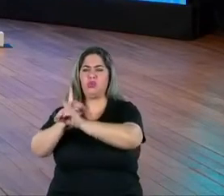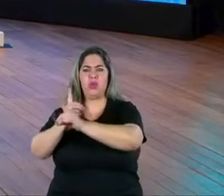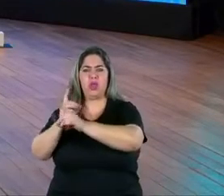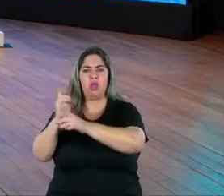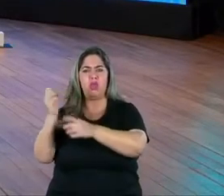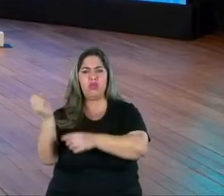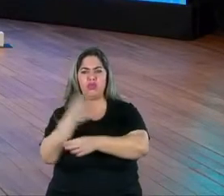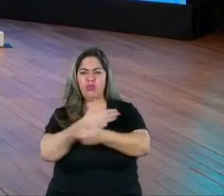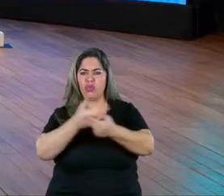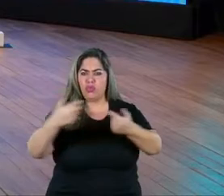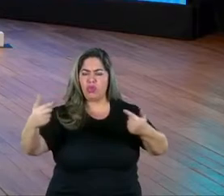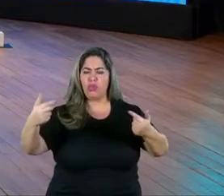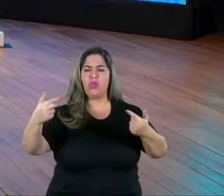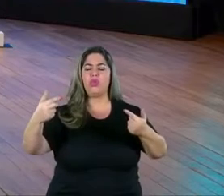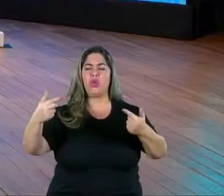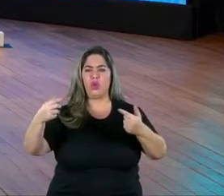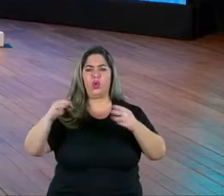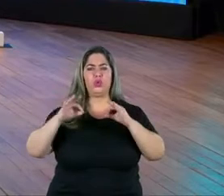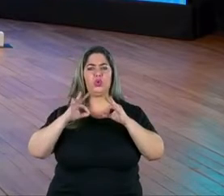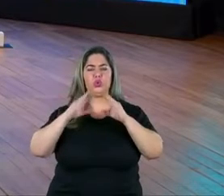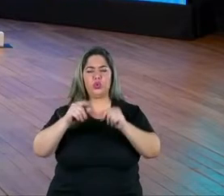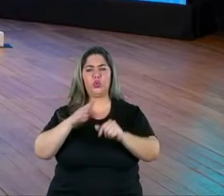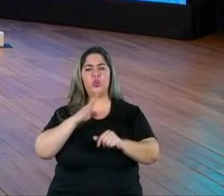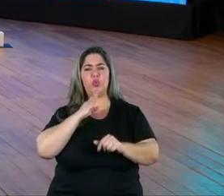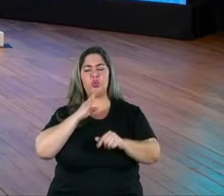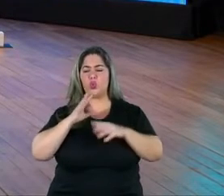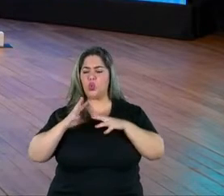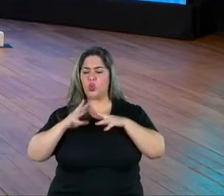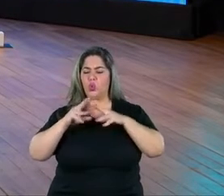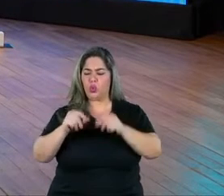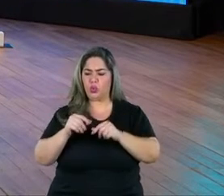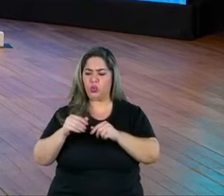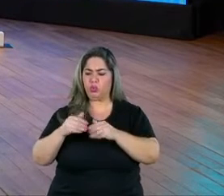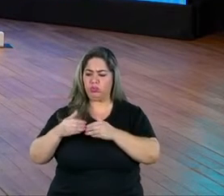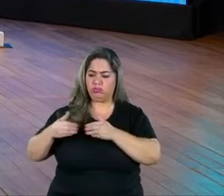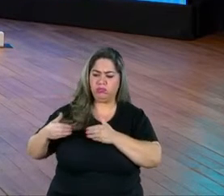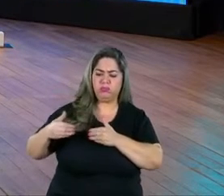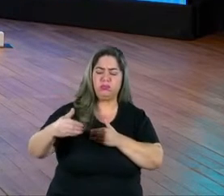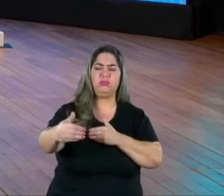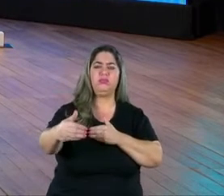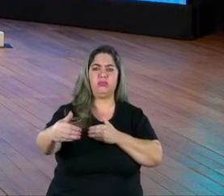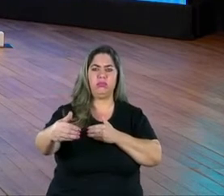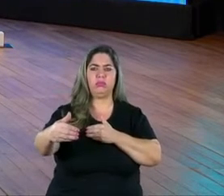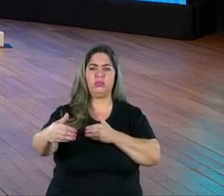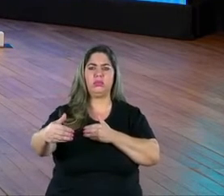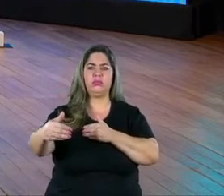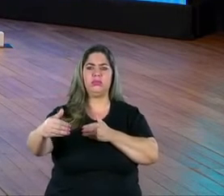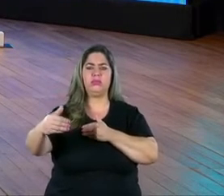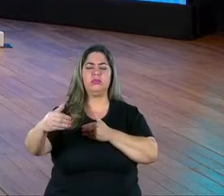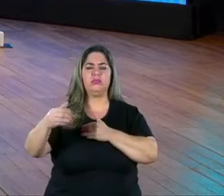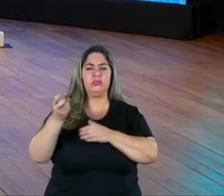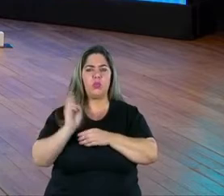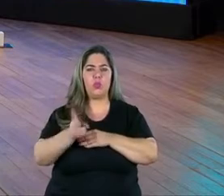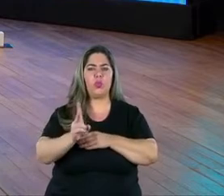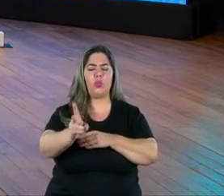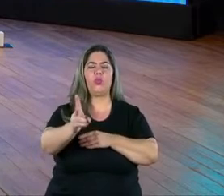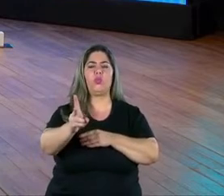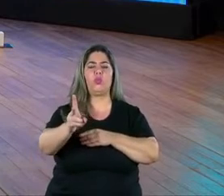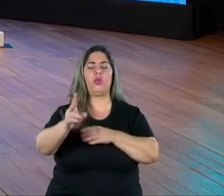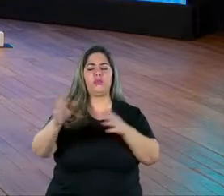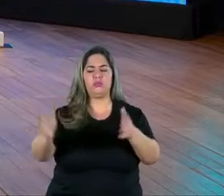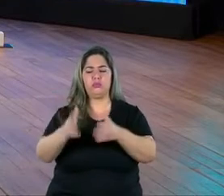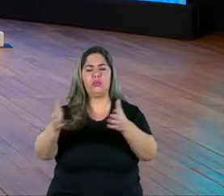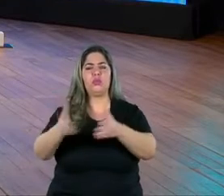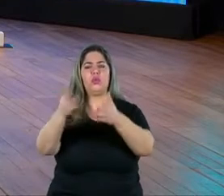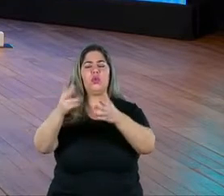inéditas, fornecerão as bases, as plataformas de um futuro sempre em aberto que investe na fraternização planetária do